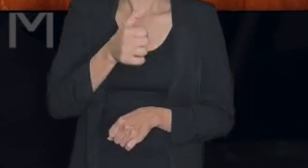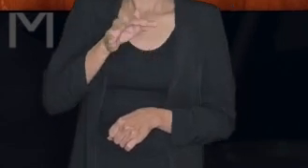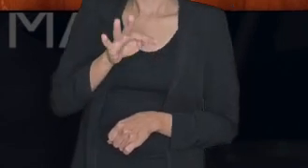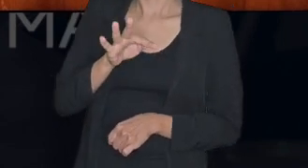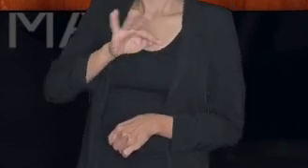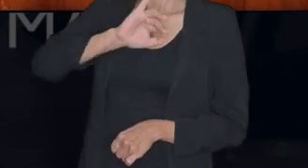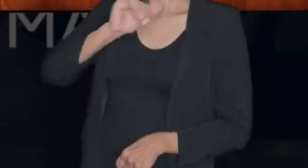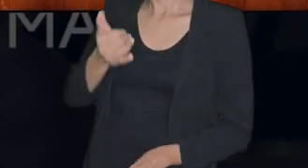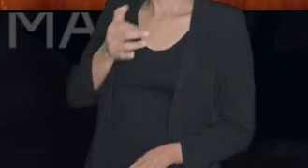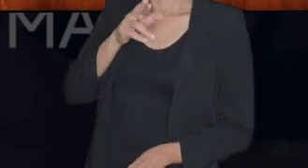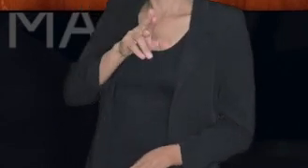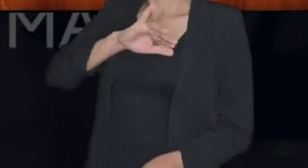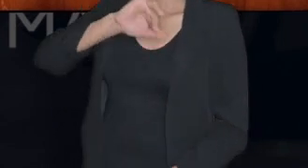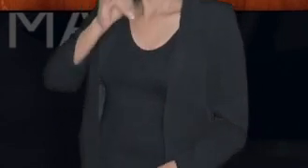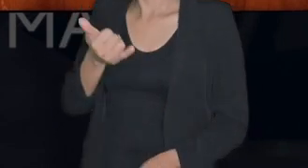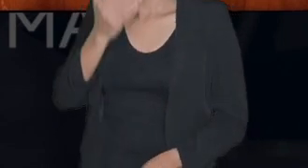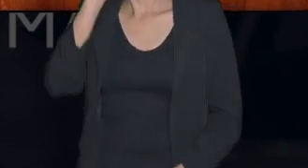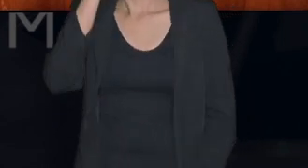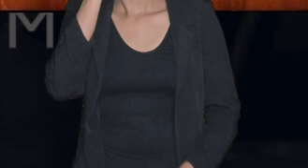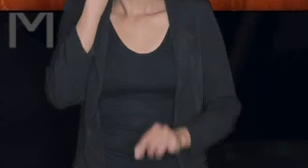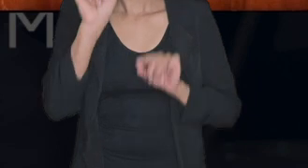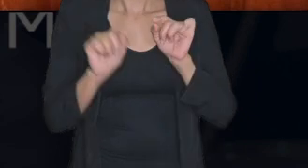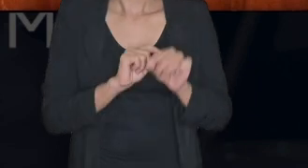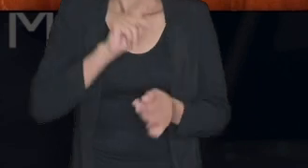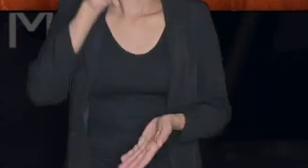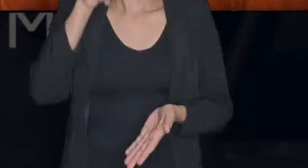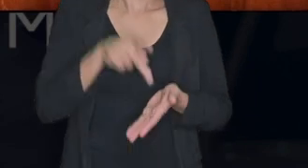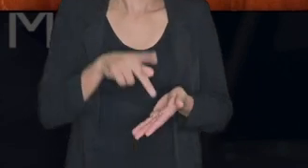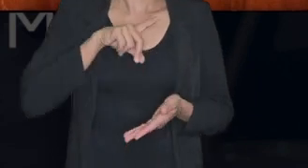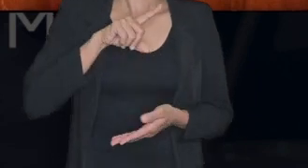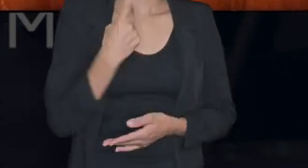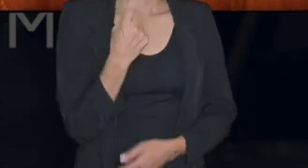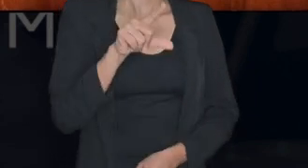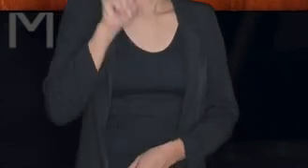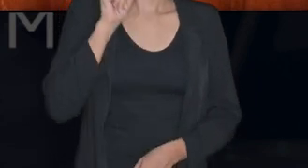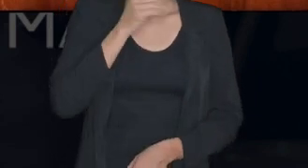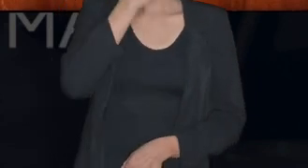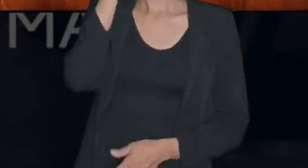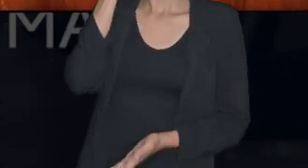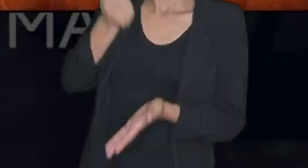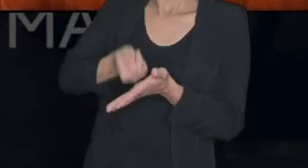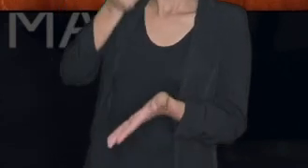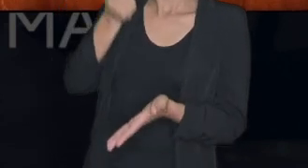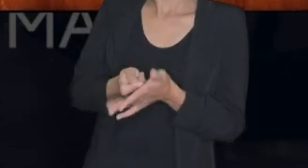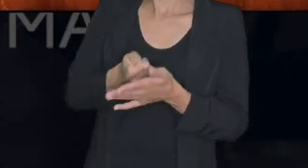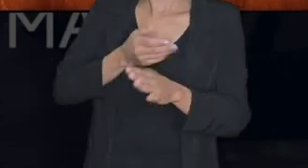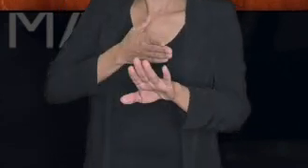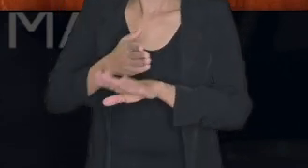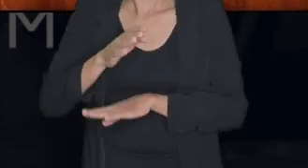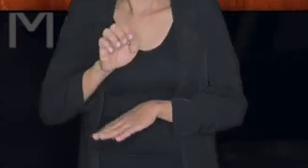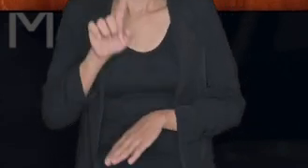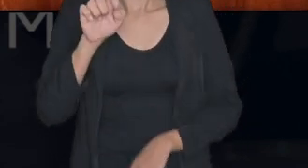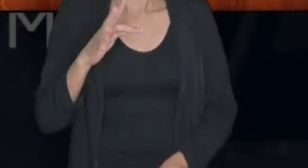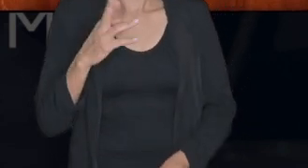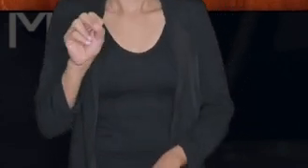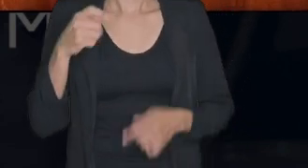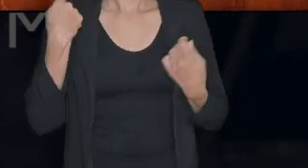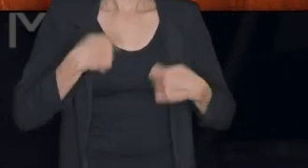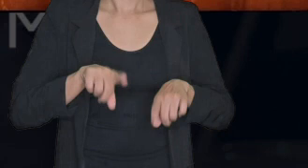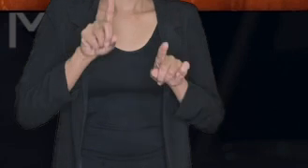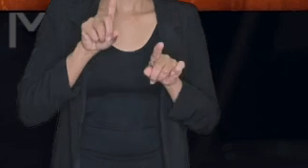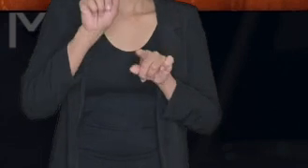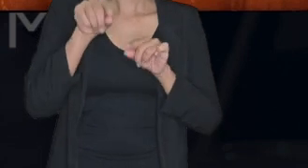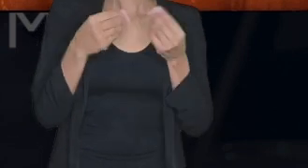de fato, há uma opção. Ninguém é obrigado a ir para o extrajudicial. Por isso, não se trata de uma